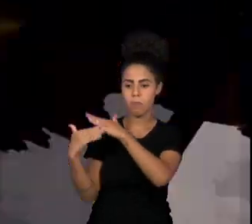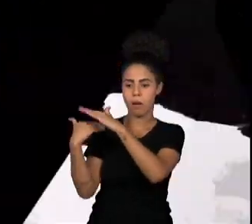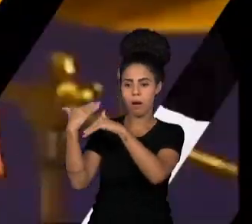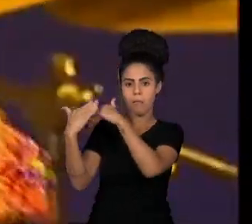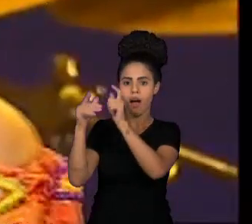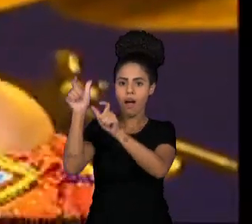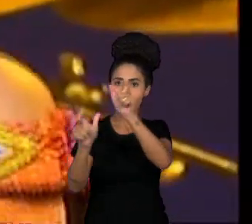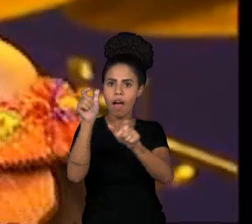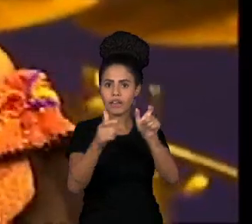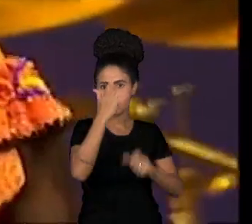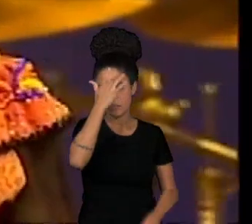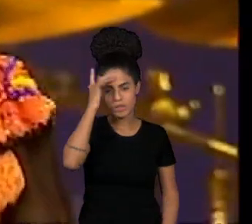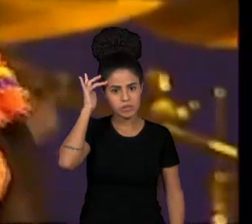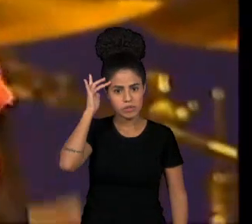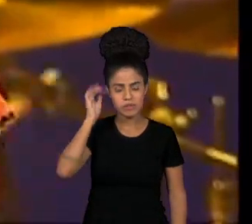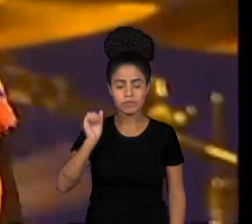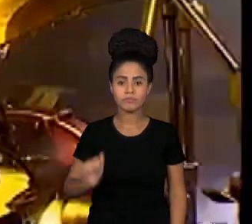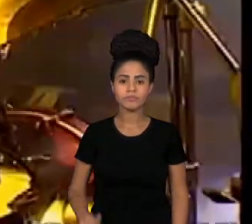humana.